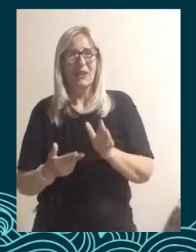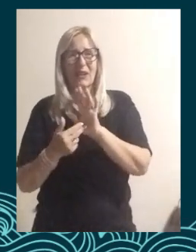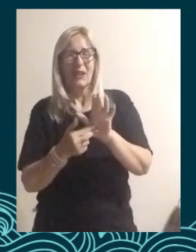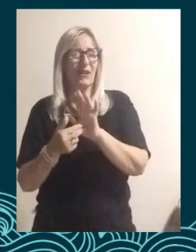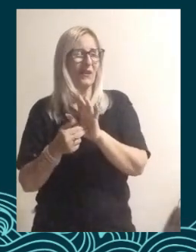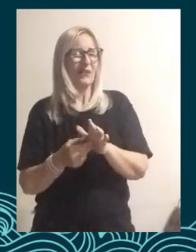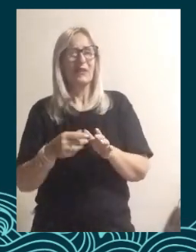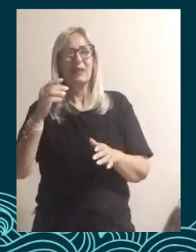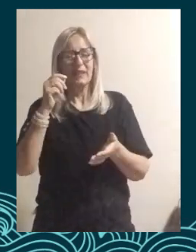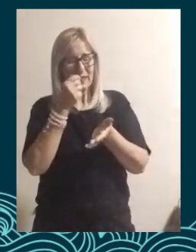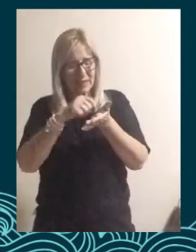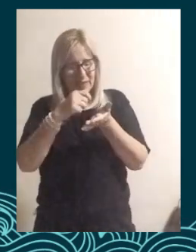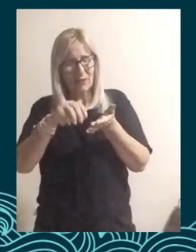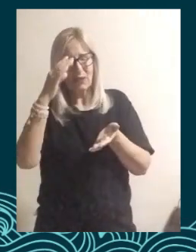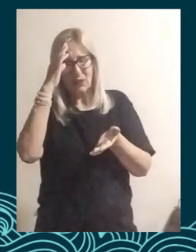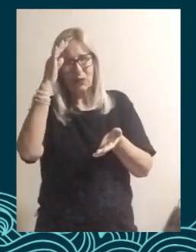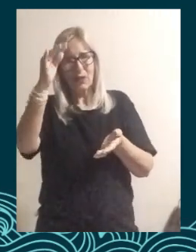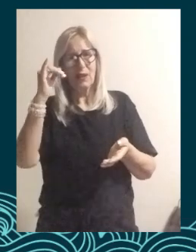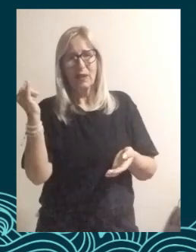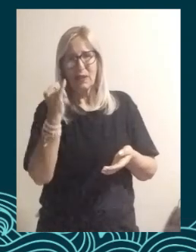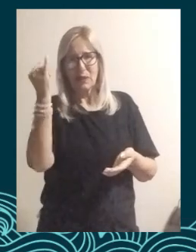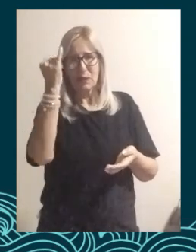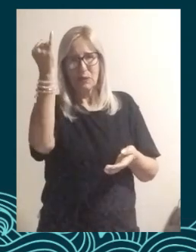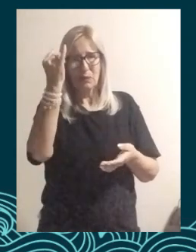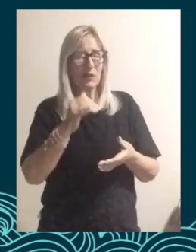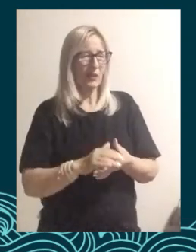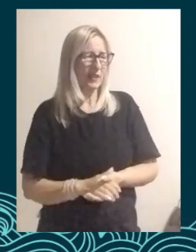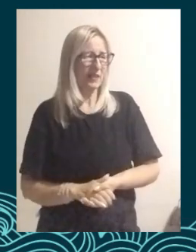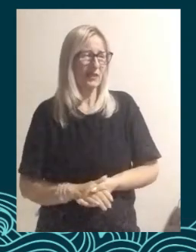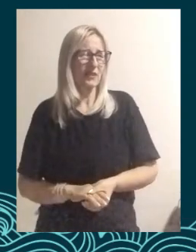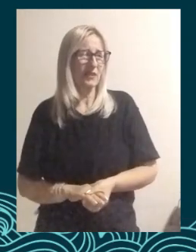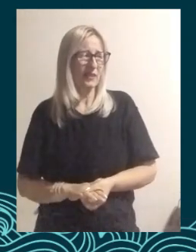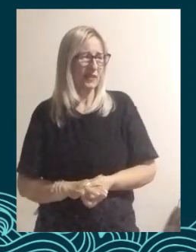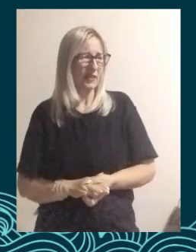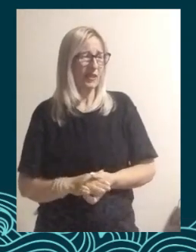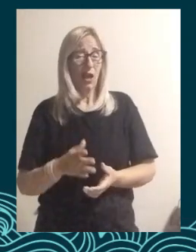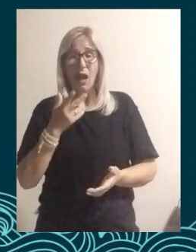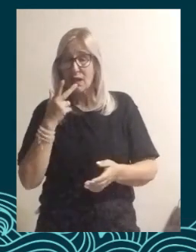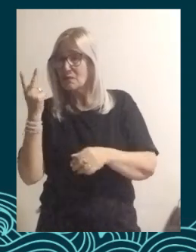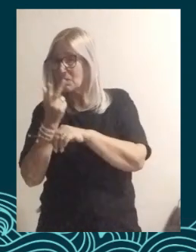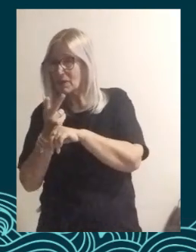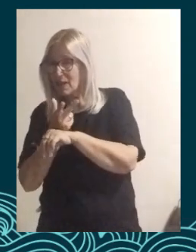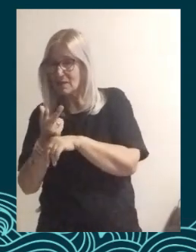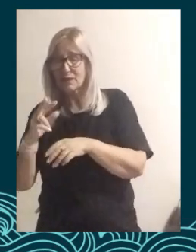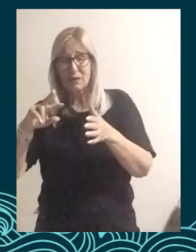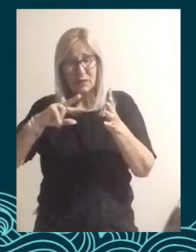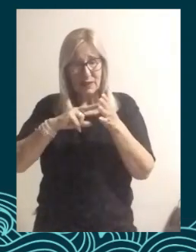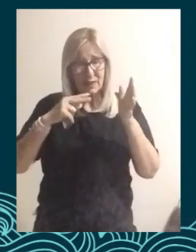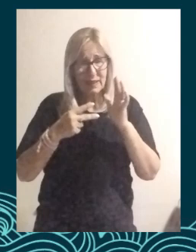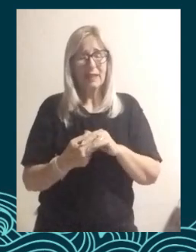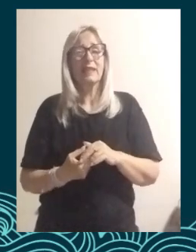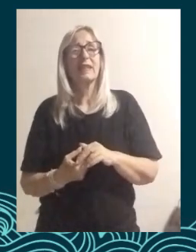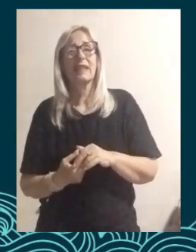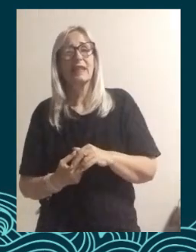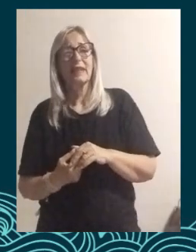Demais. É, isso que você falou de escrever os sonhos também, super importante, né? Da gente ir